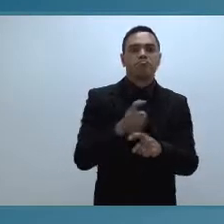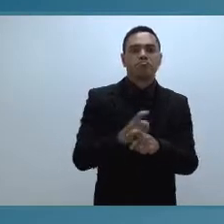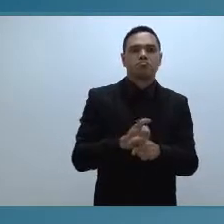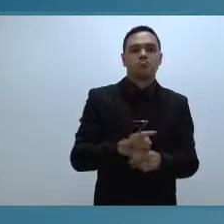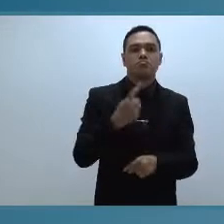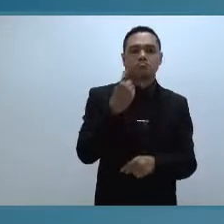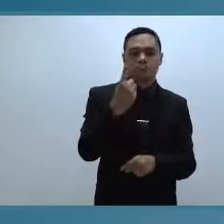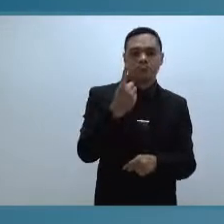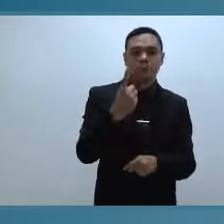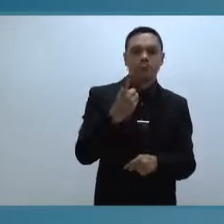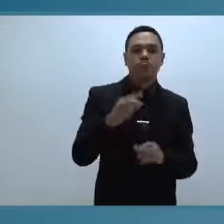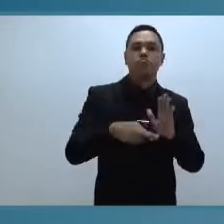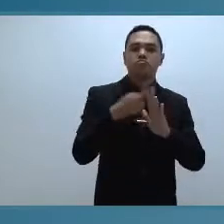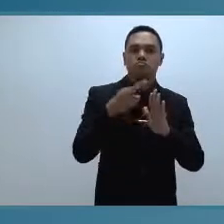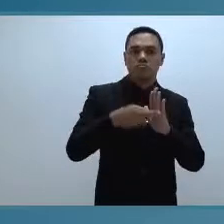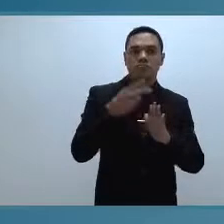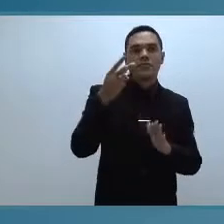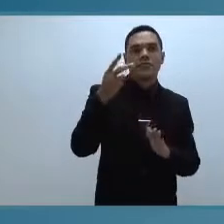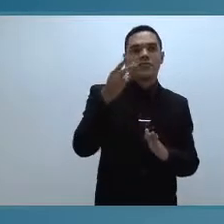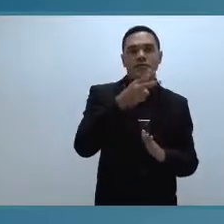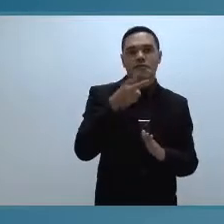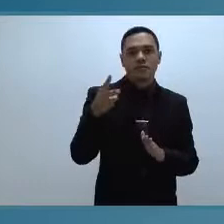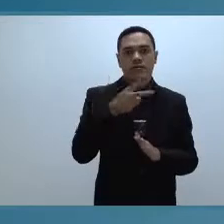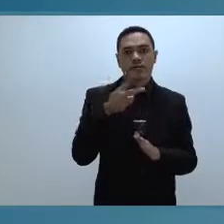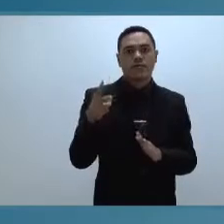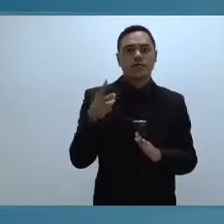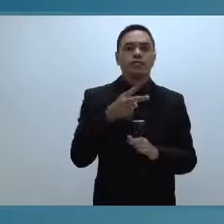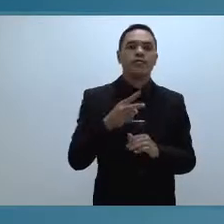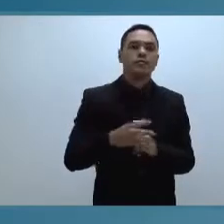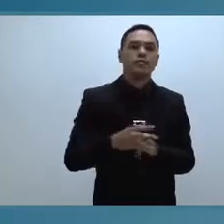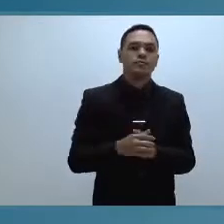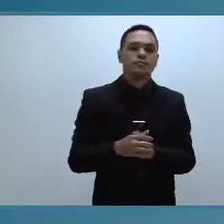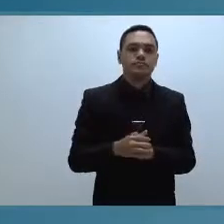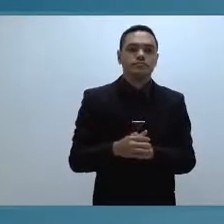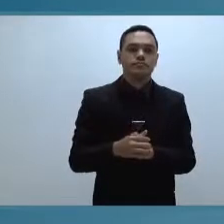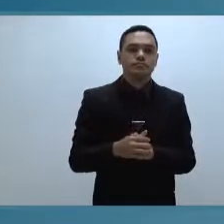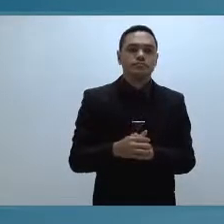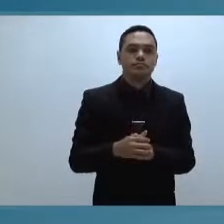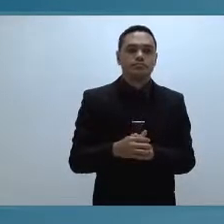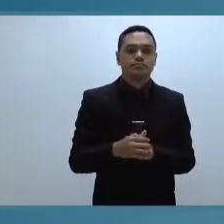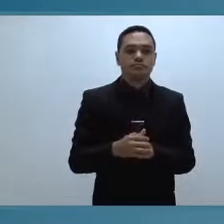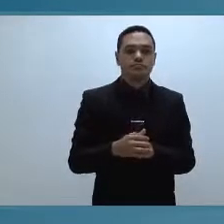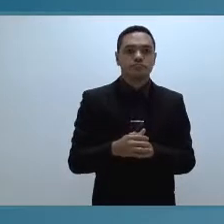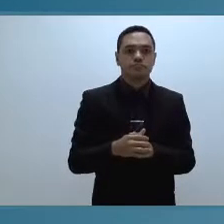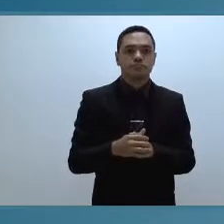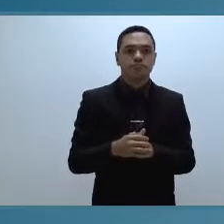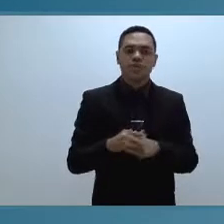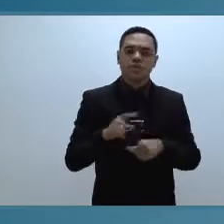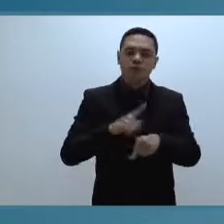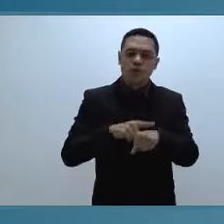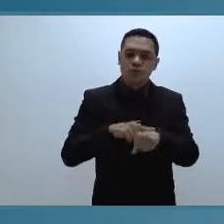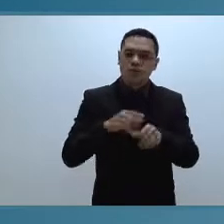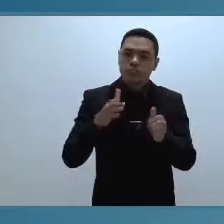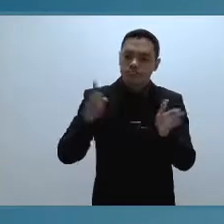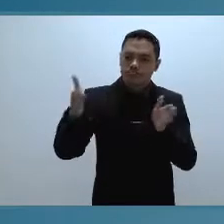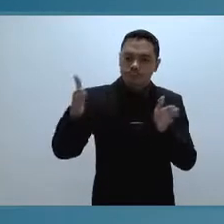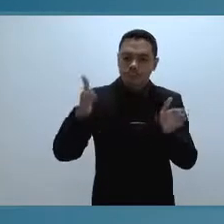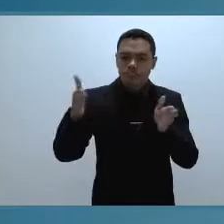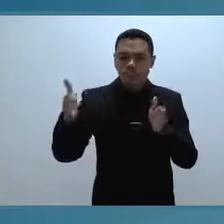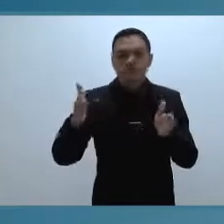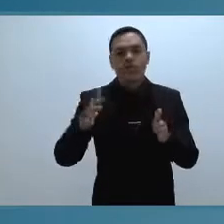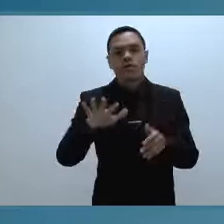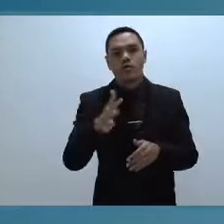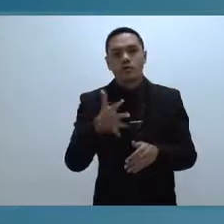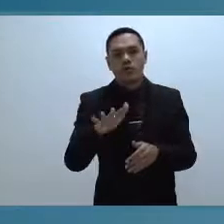22/2017, deste egresso tribunal. Além de que, o tempo de viagem entre os dois municípios gira em torno dos